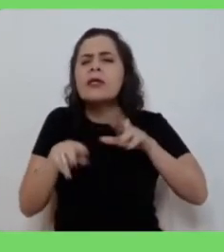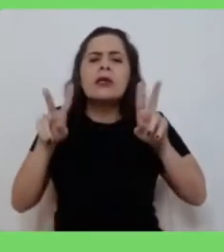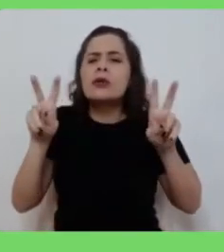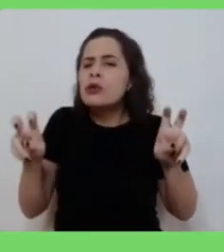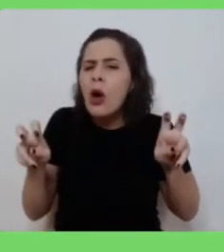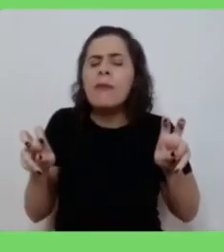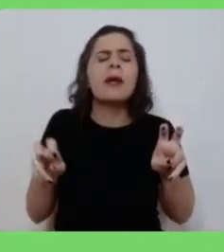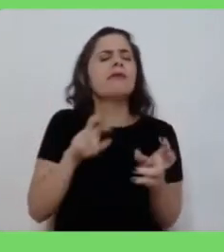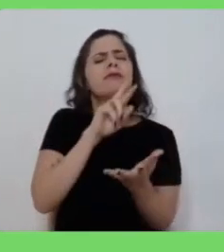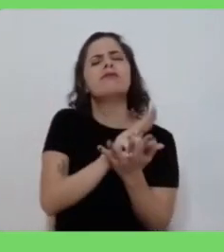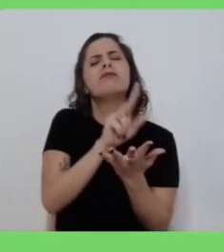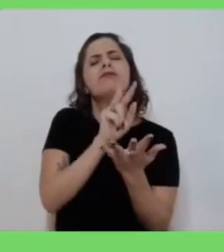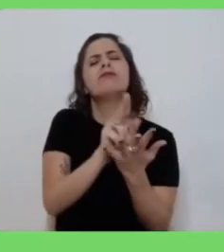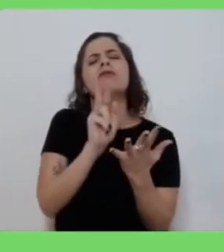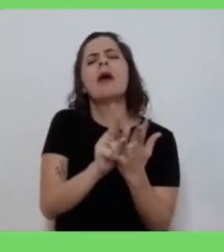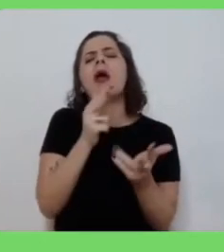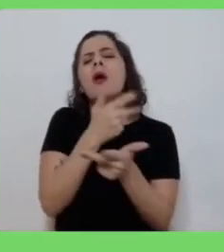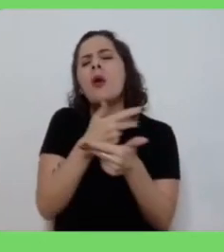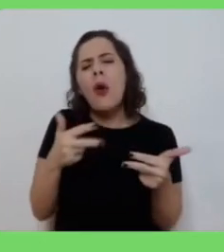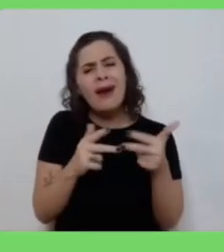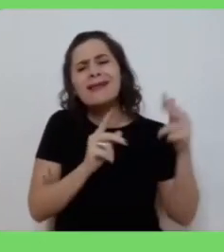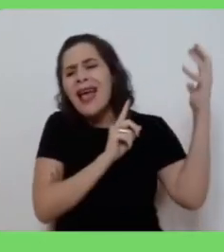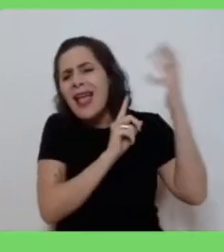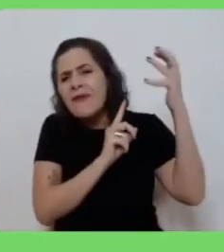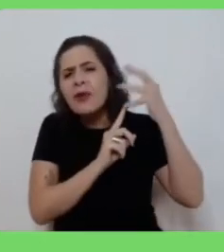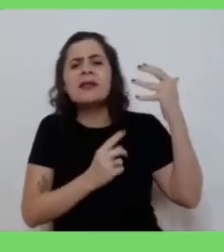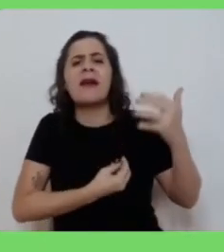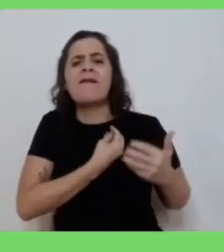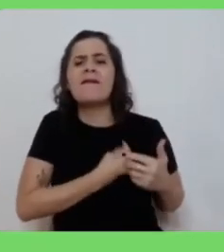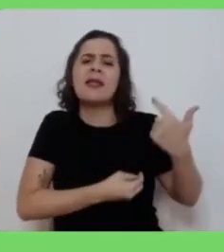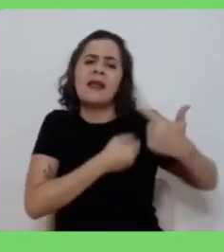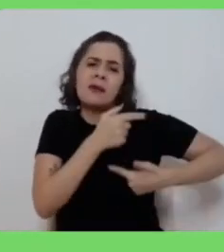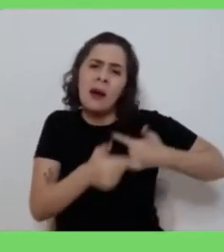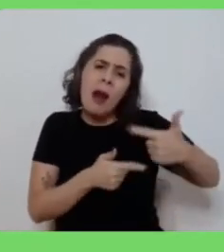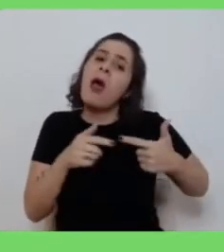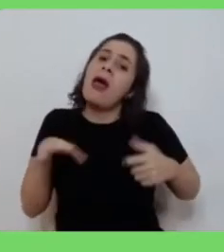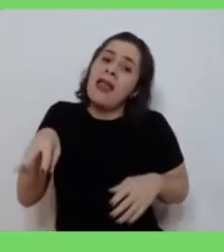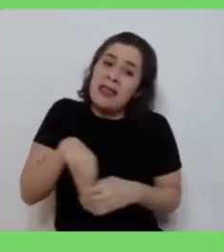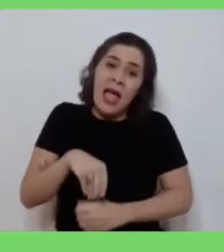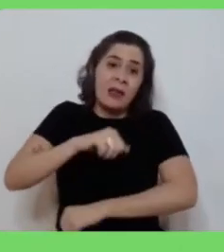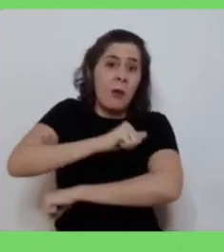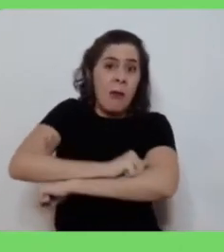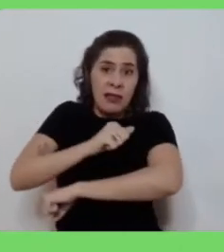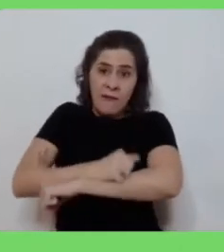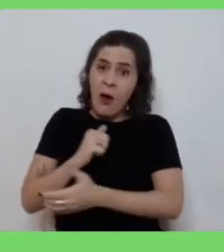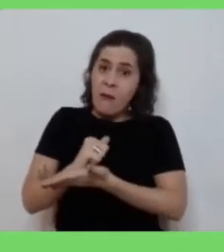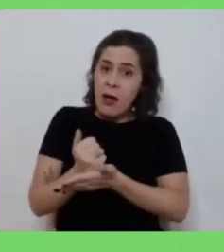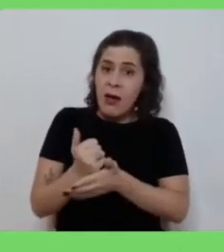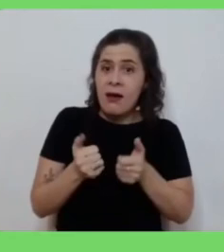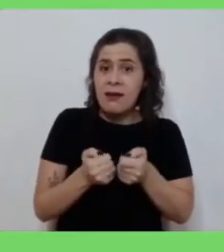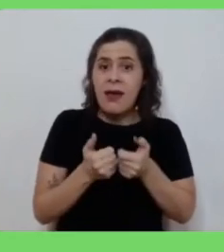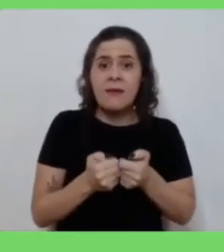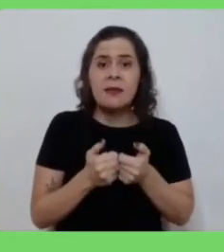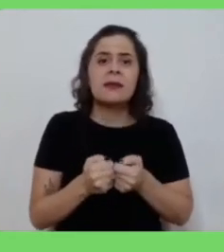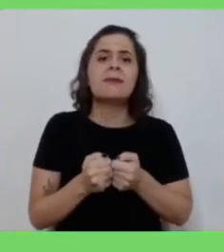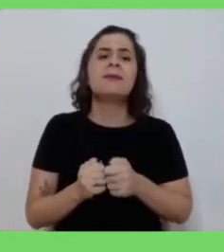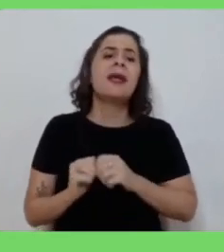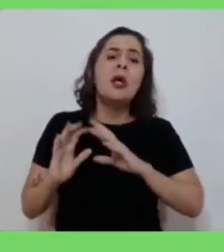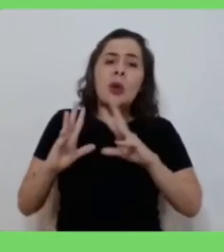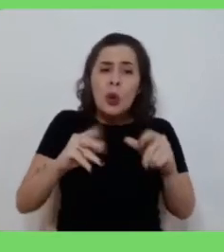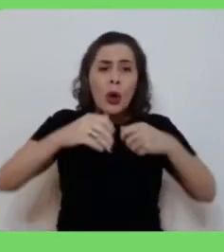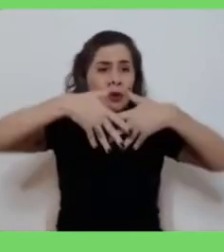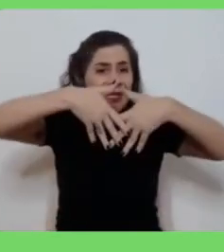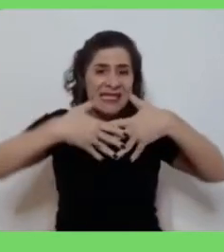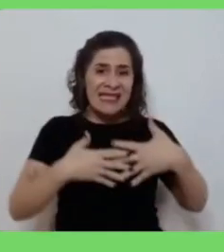tanto atravessam a vida do trabalhador dentro da plataforma né das plataformas de trabalho de games dentro dos estúdios de todo esse ecossistema